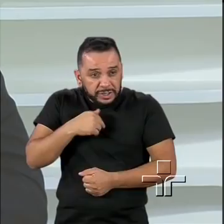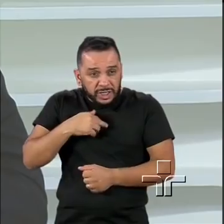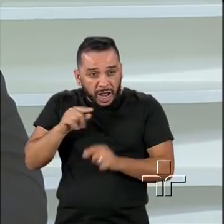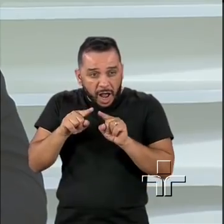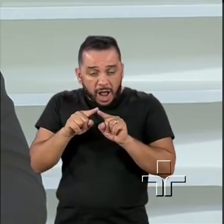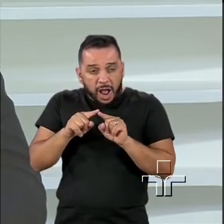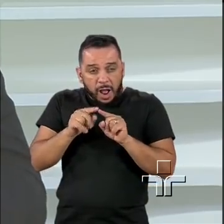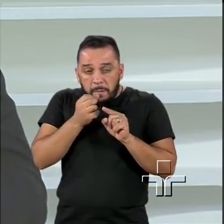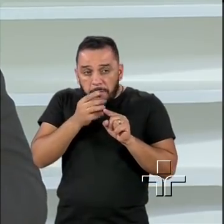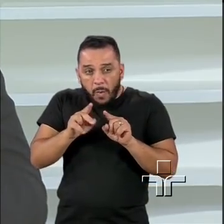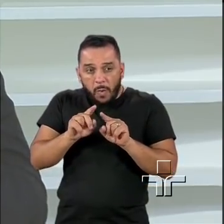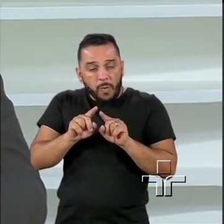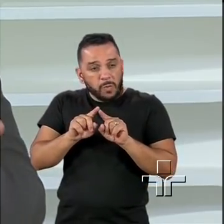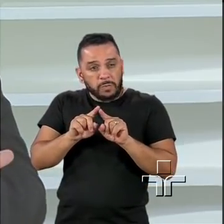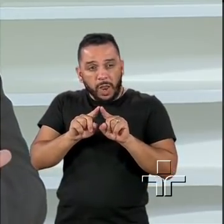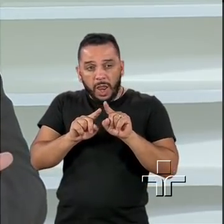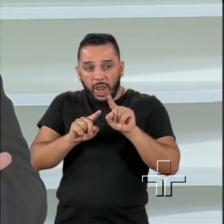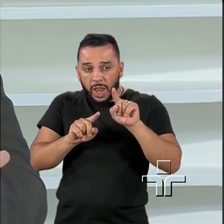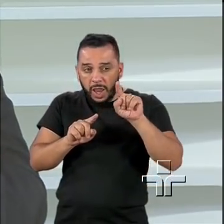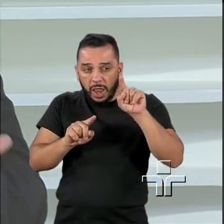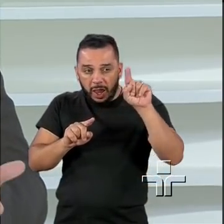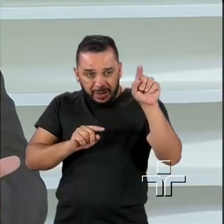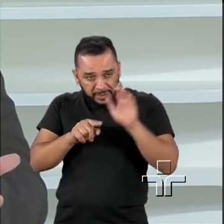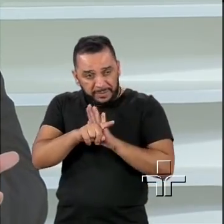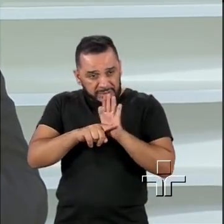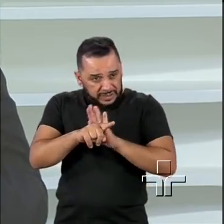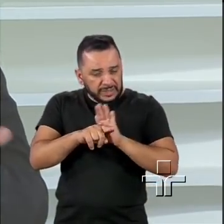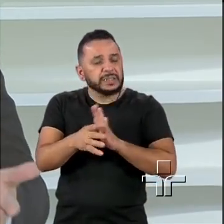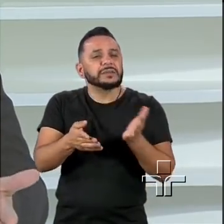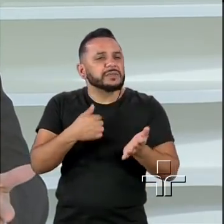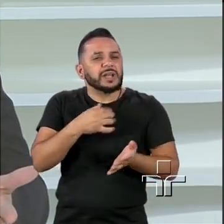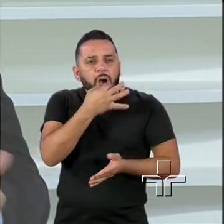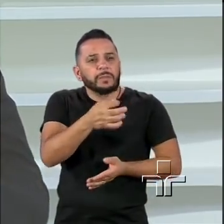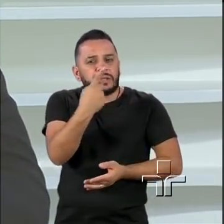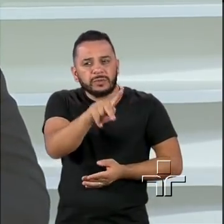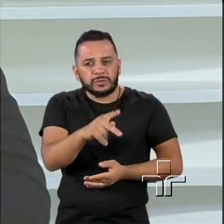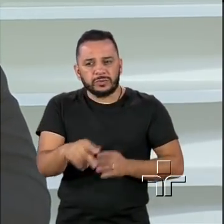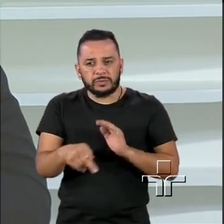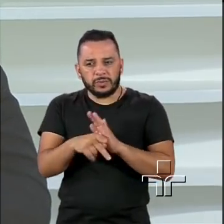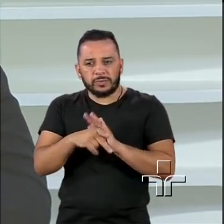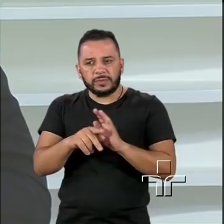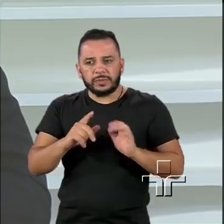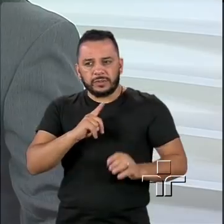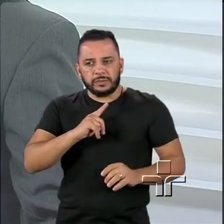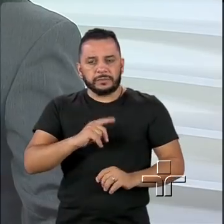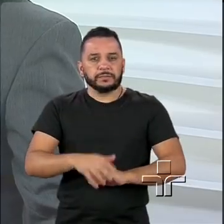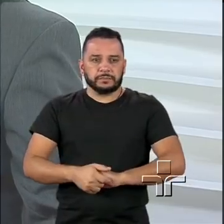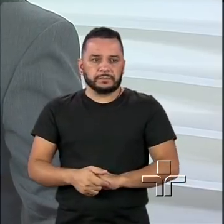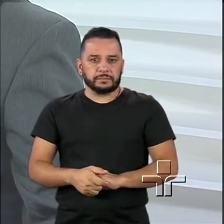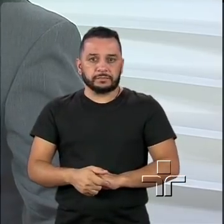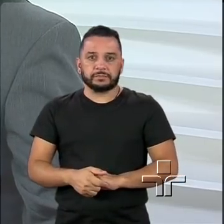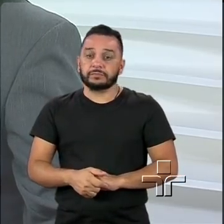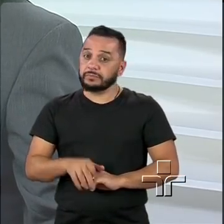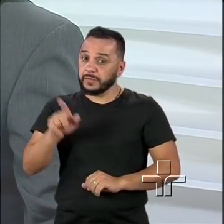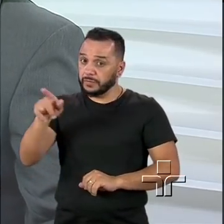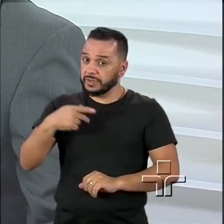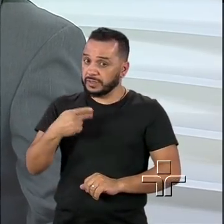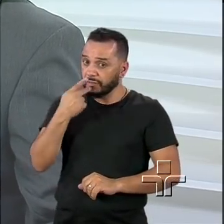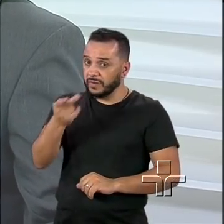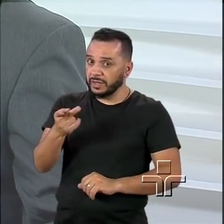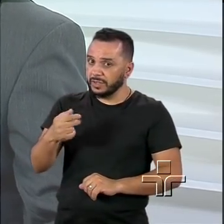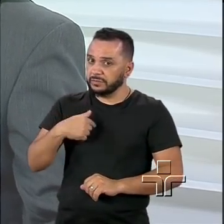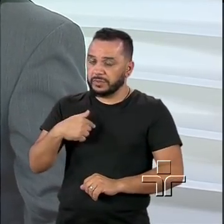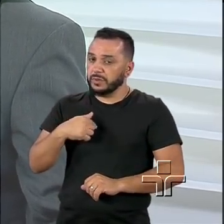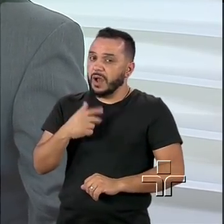posicionado do PT para ocupar esse espaço, porque é uma realidade, é um dado de realidade que o Lula pode não ser candidato. Isso é você que está falando, eu digo que